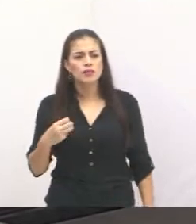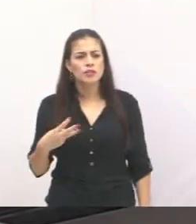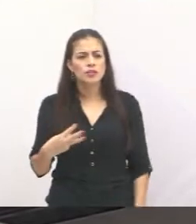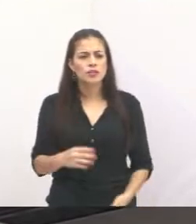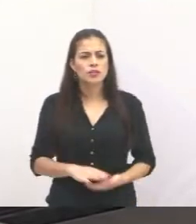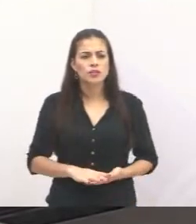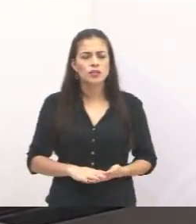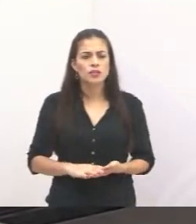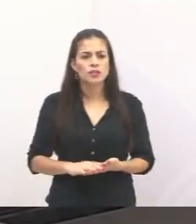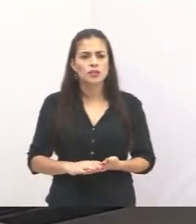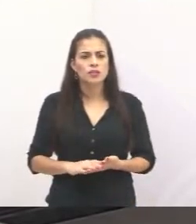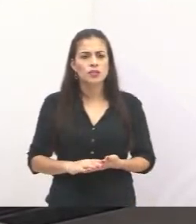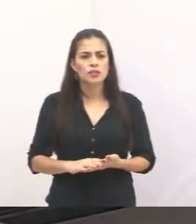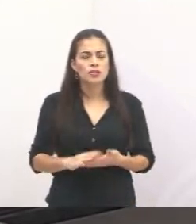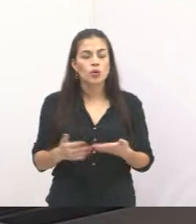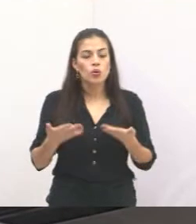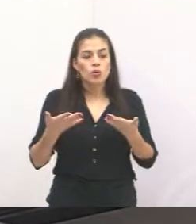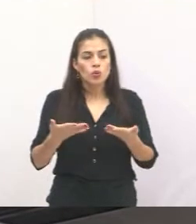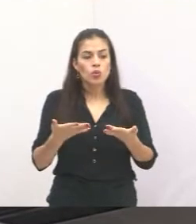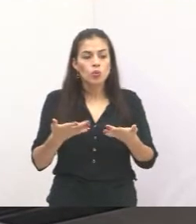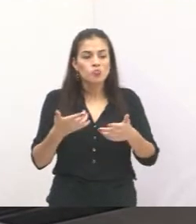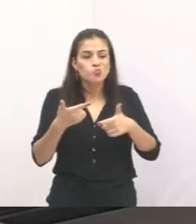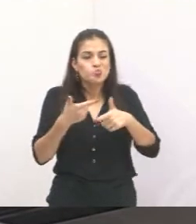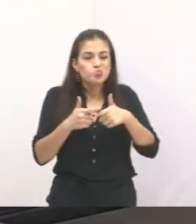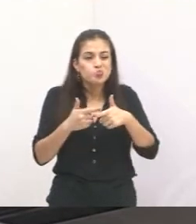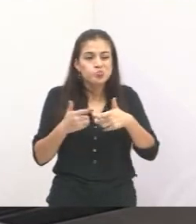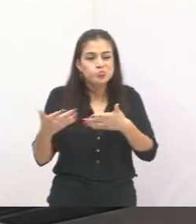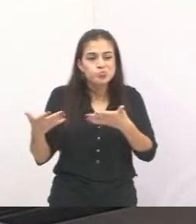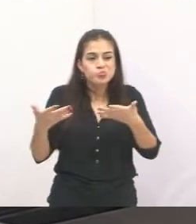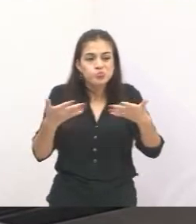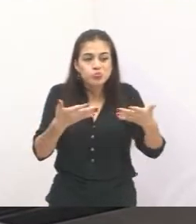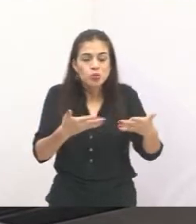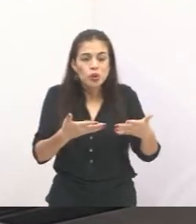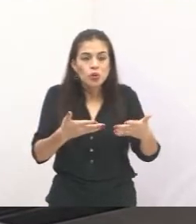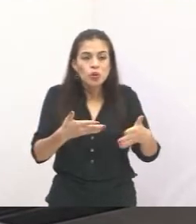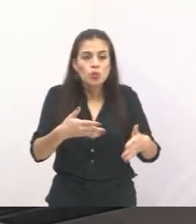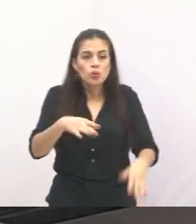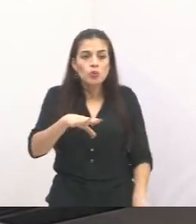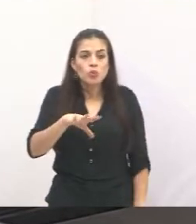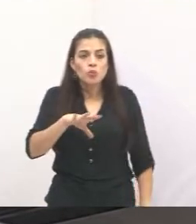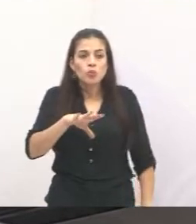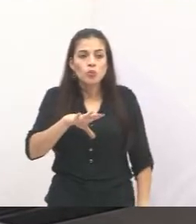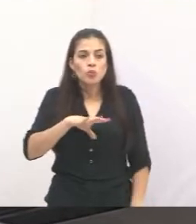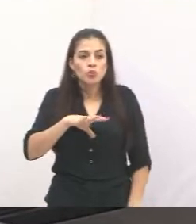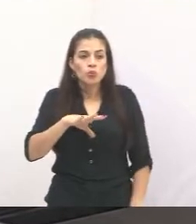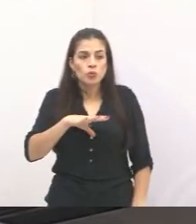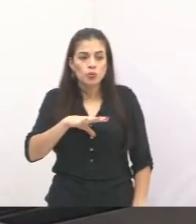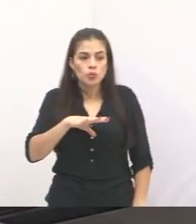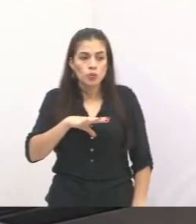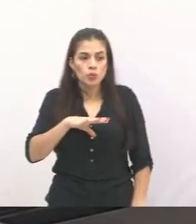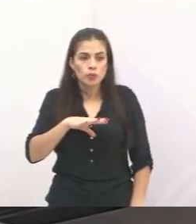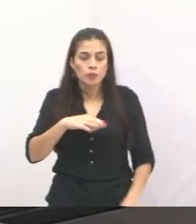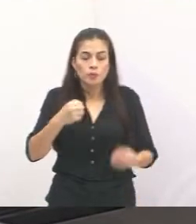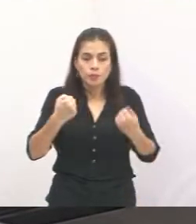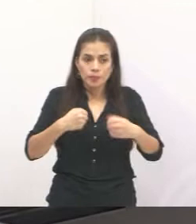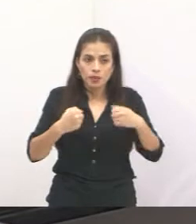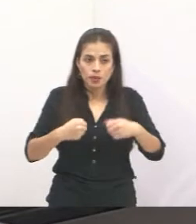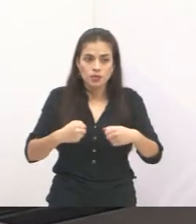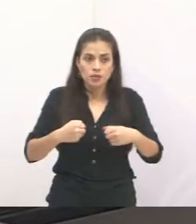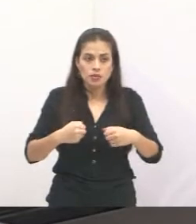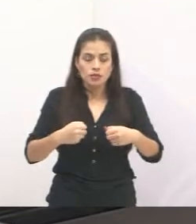município numa situação ao qual precisa se colocar 3 projetos, esses projetos foram colocados de